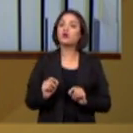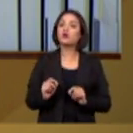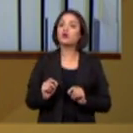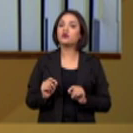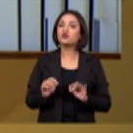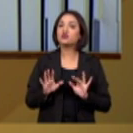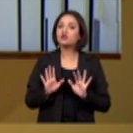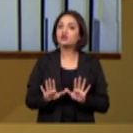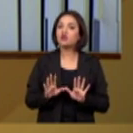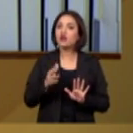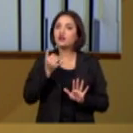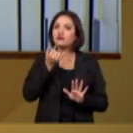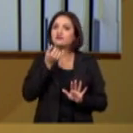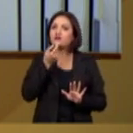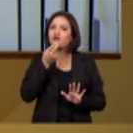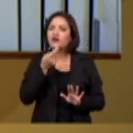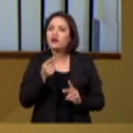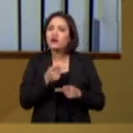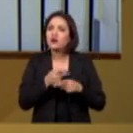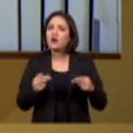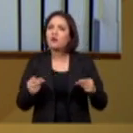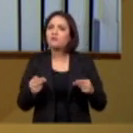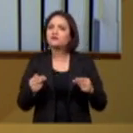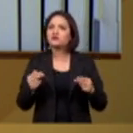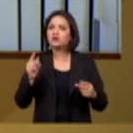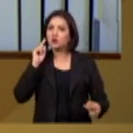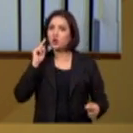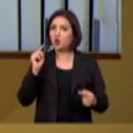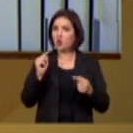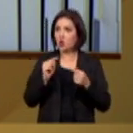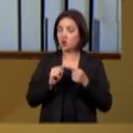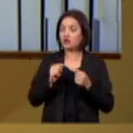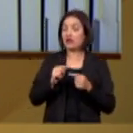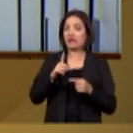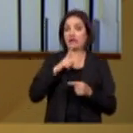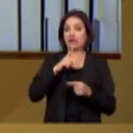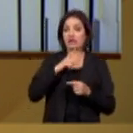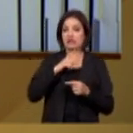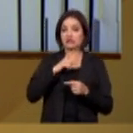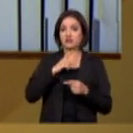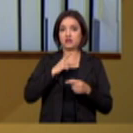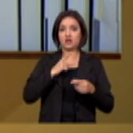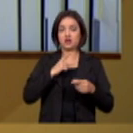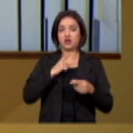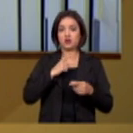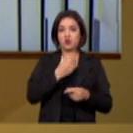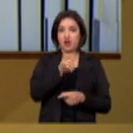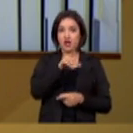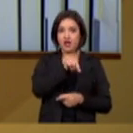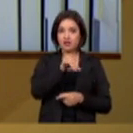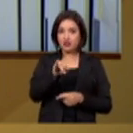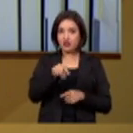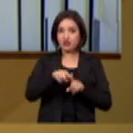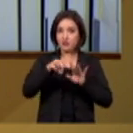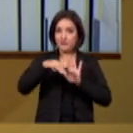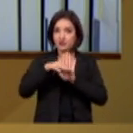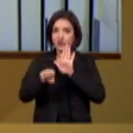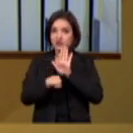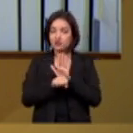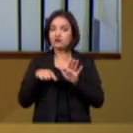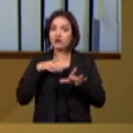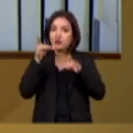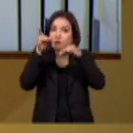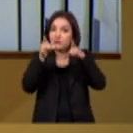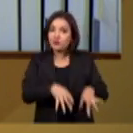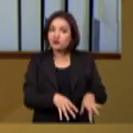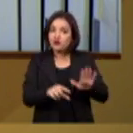claro por favor de se inscrever aqui está sendo impugnado na ação direta e no mandado de segurança e